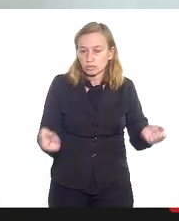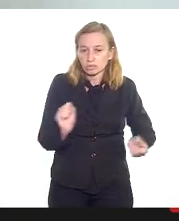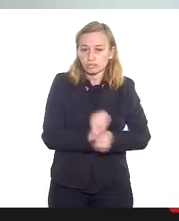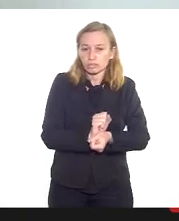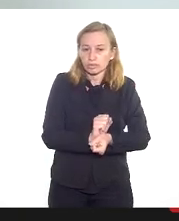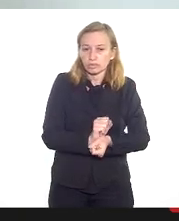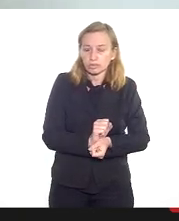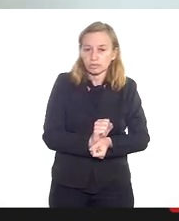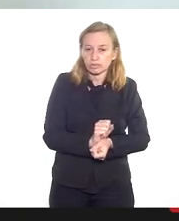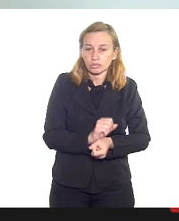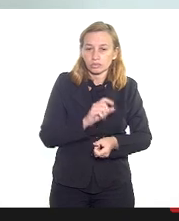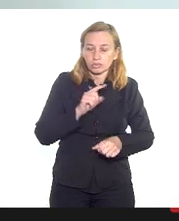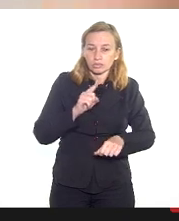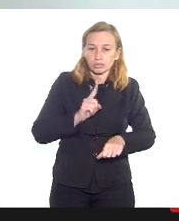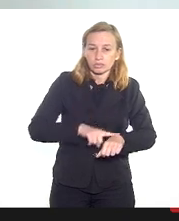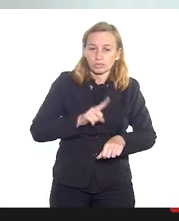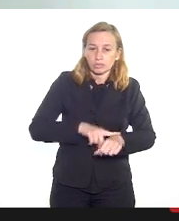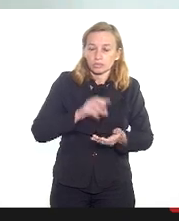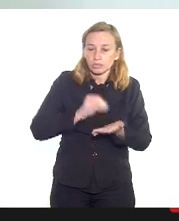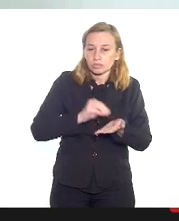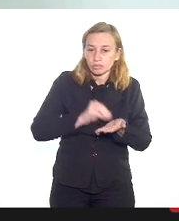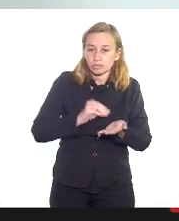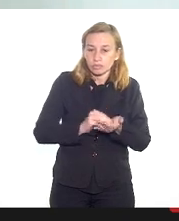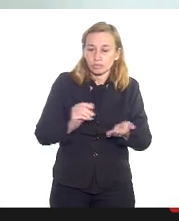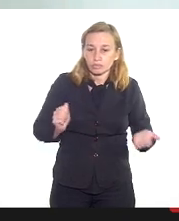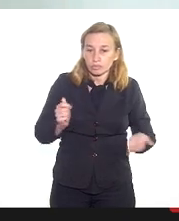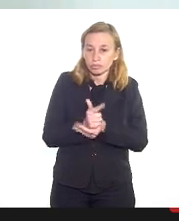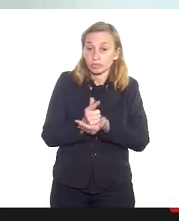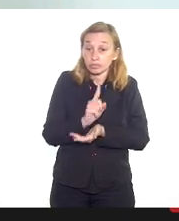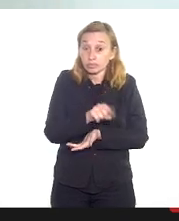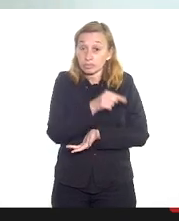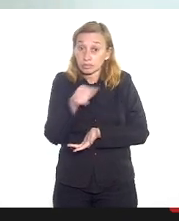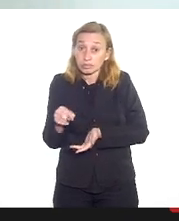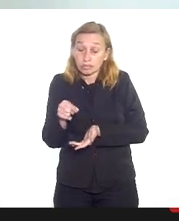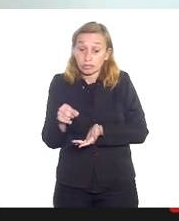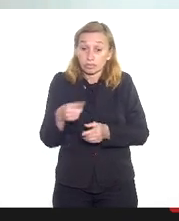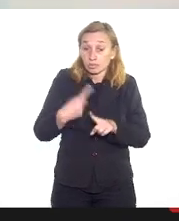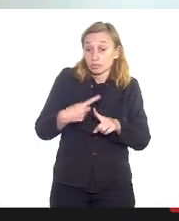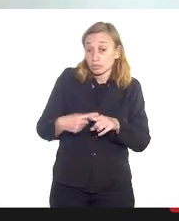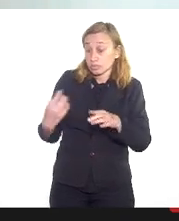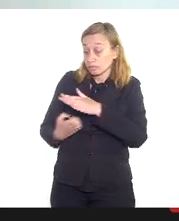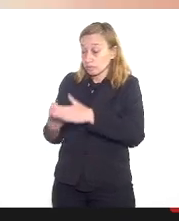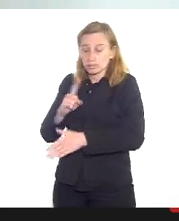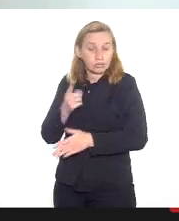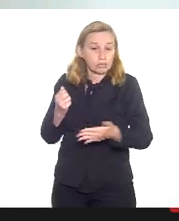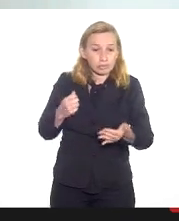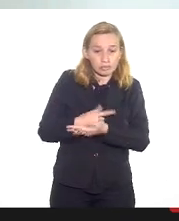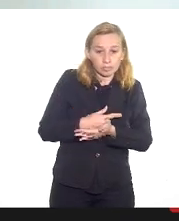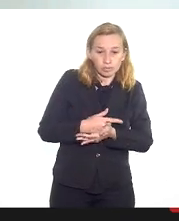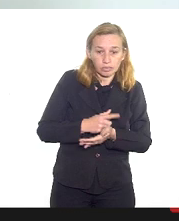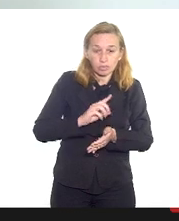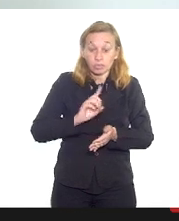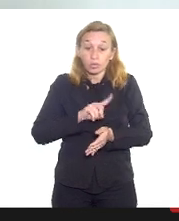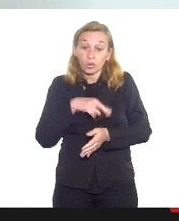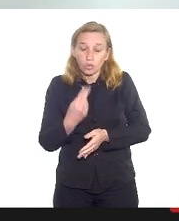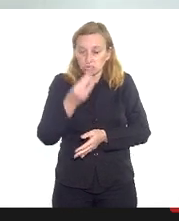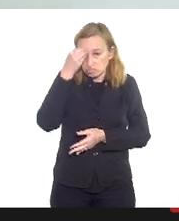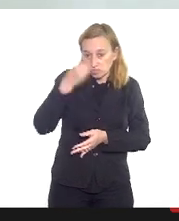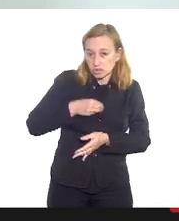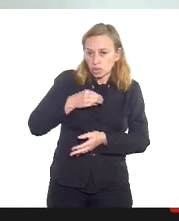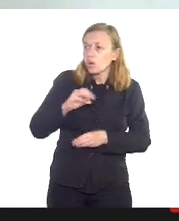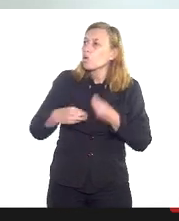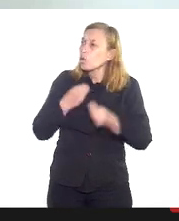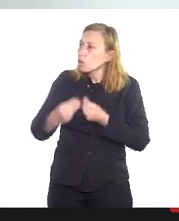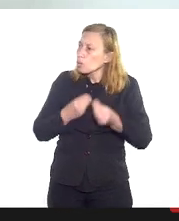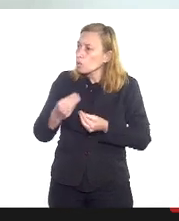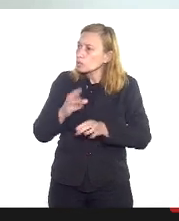algum momento pela falta de pagamento, ele acaba sendo cancelado porque a empresa não pagou, ou às vezes até deixou de existir. Como é que o